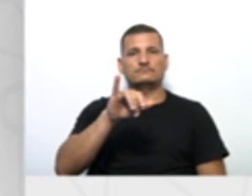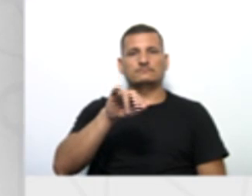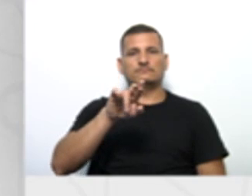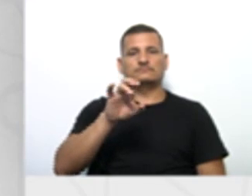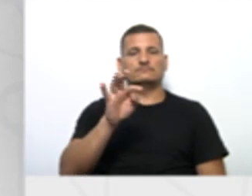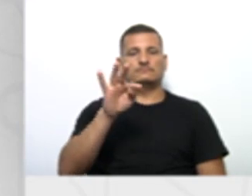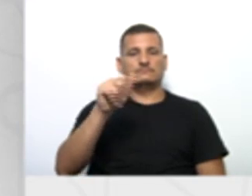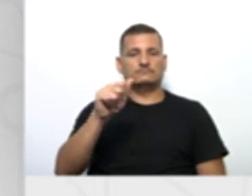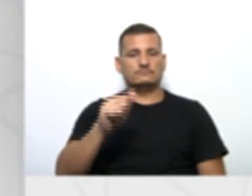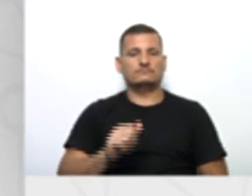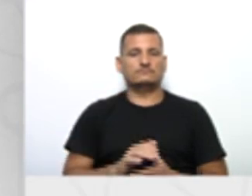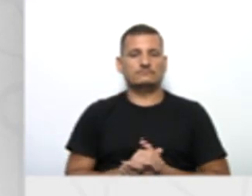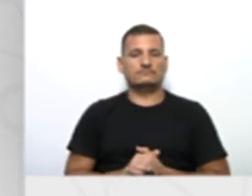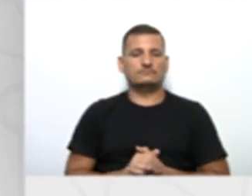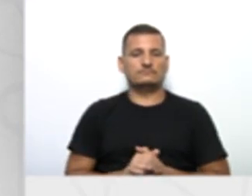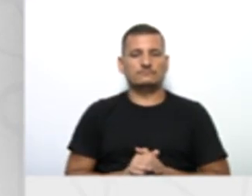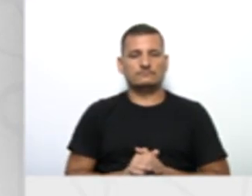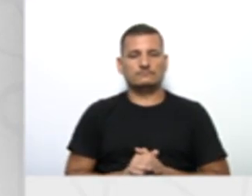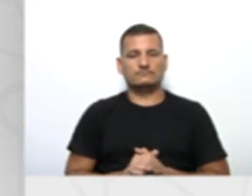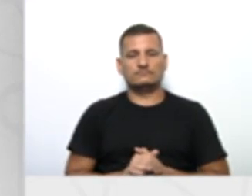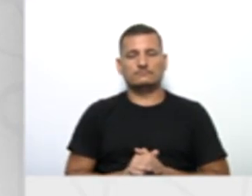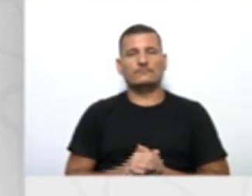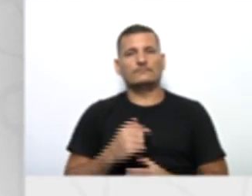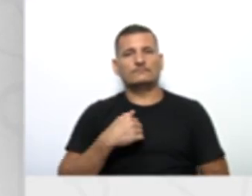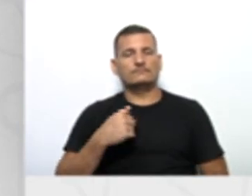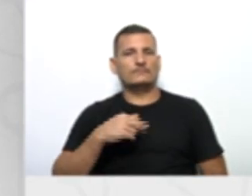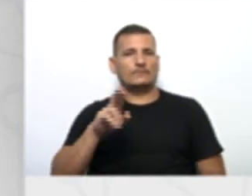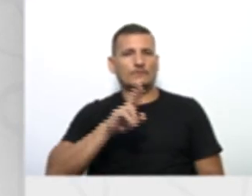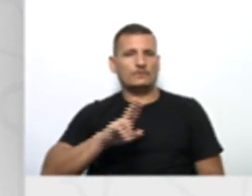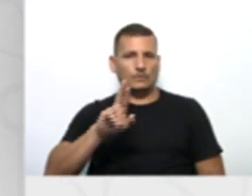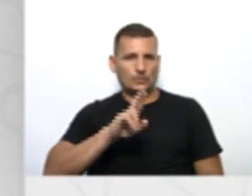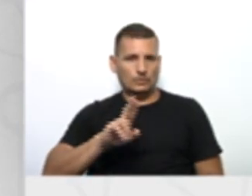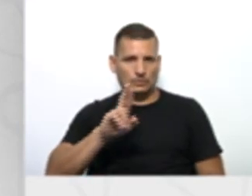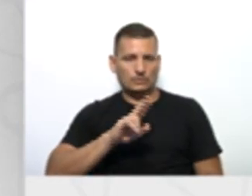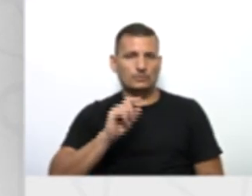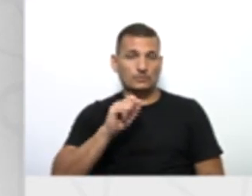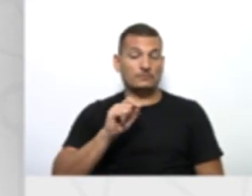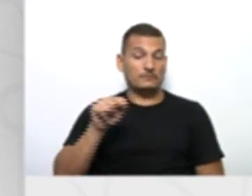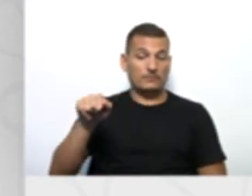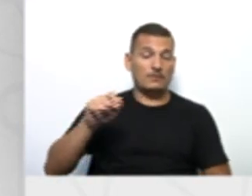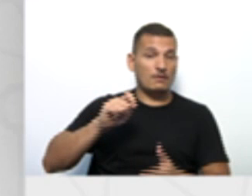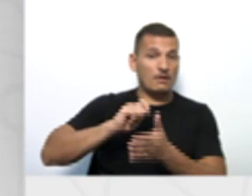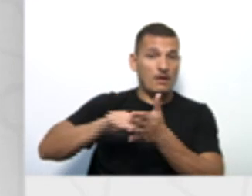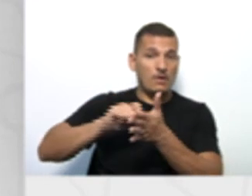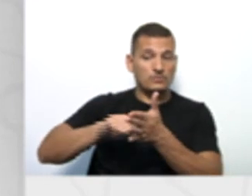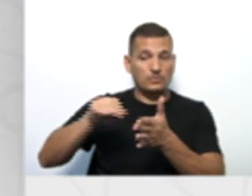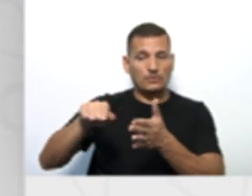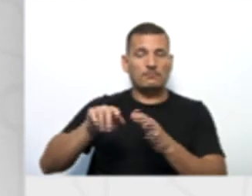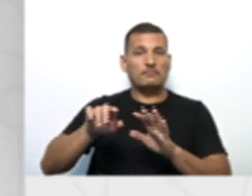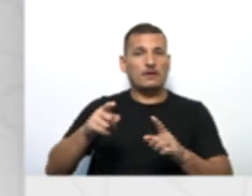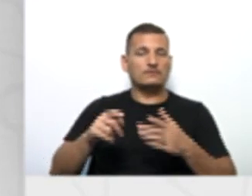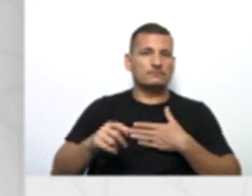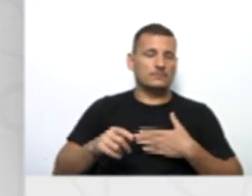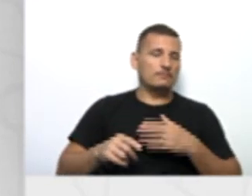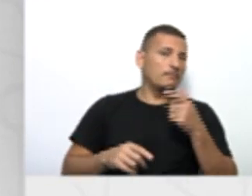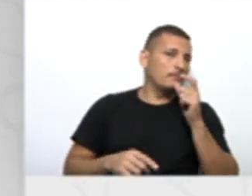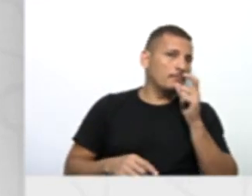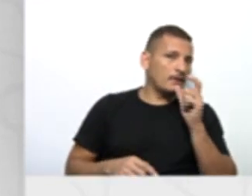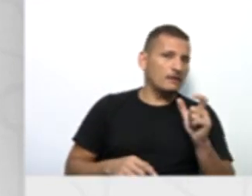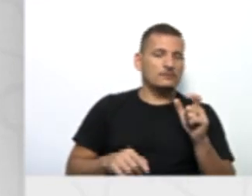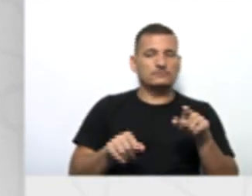uma citação que eu uso as ideias do autor, mas eu uso as minhas